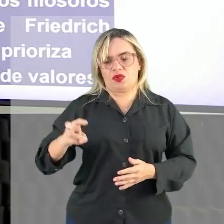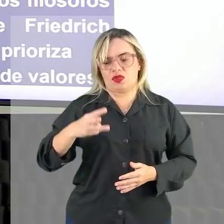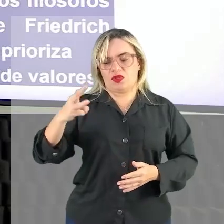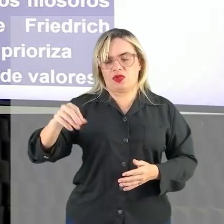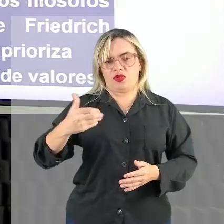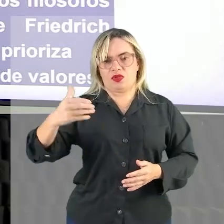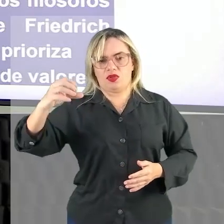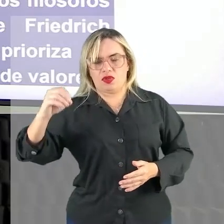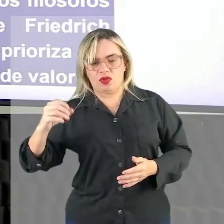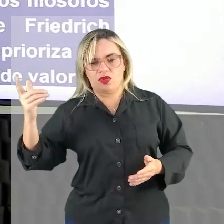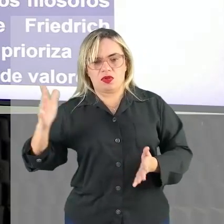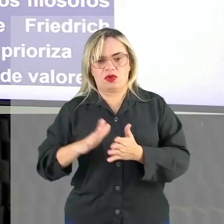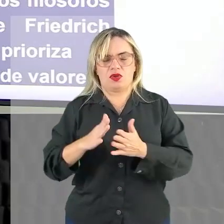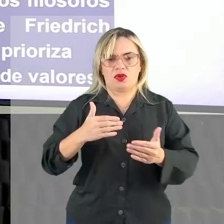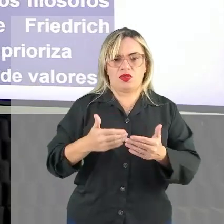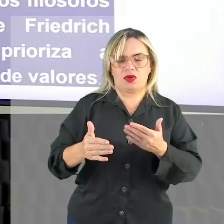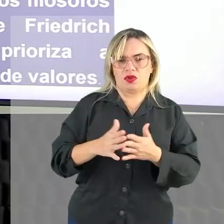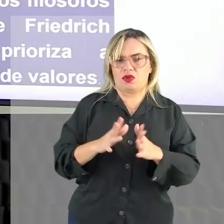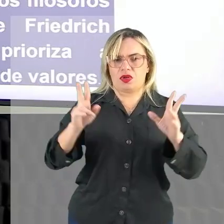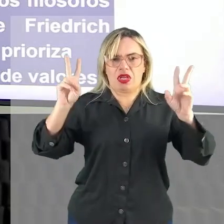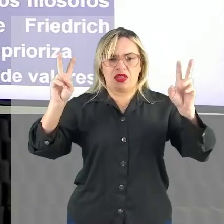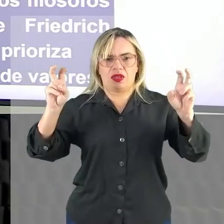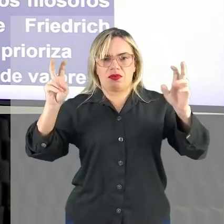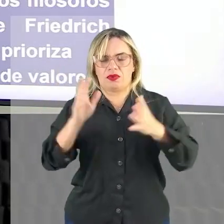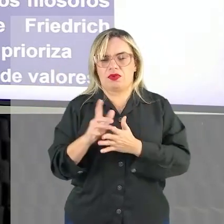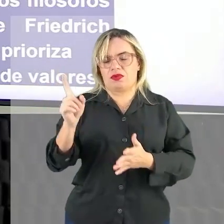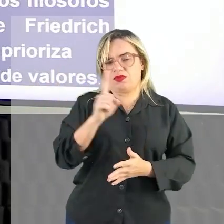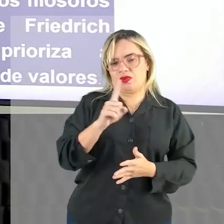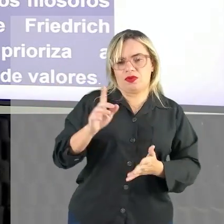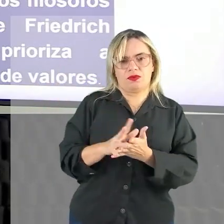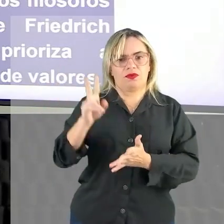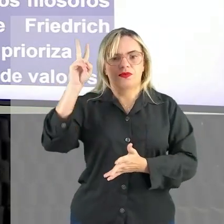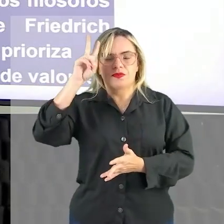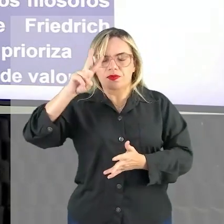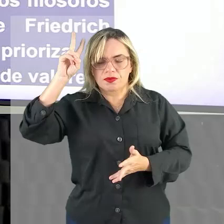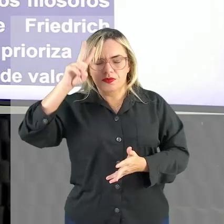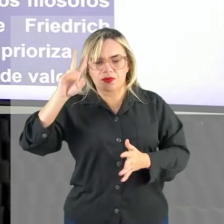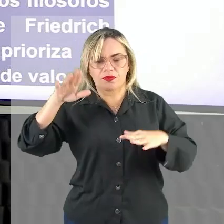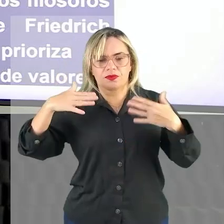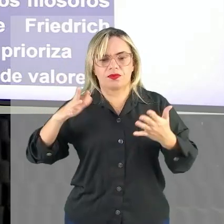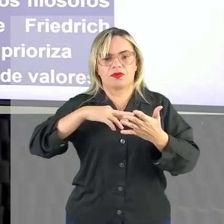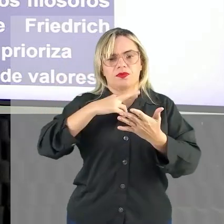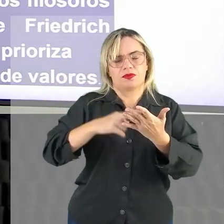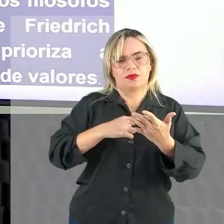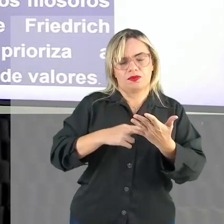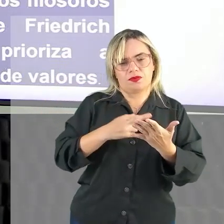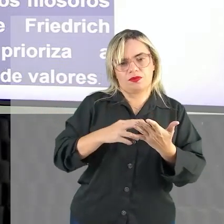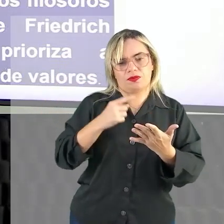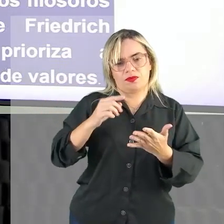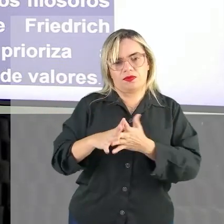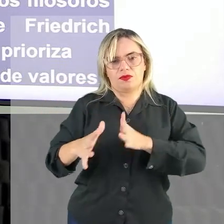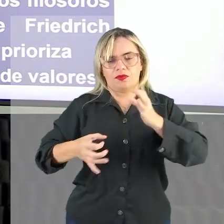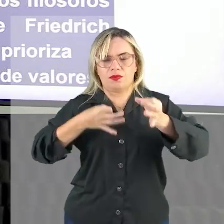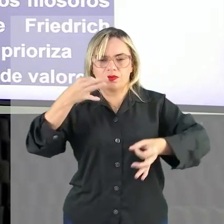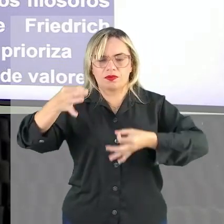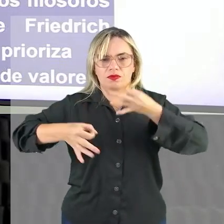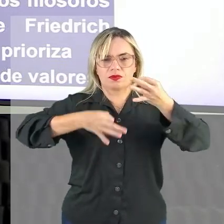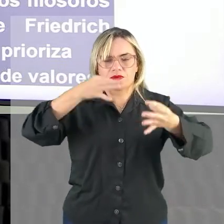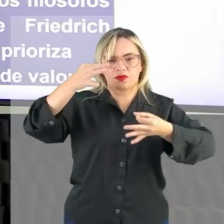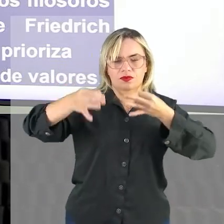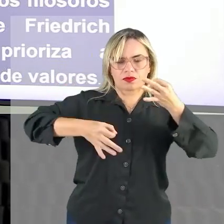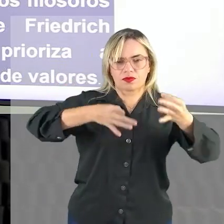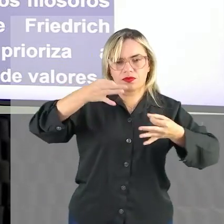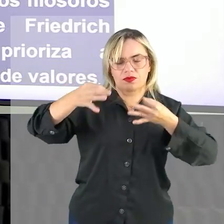10 que sirvam para qualquer tema. Isso também não existe. Lembrem que a redação, a argumentação,